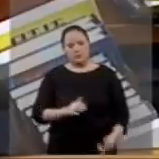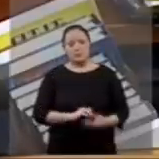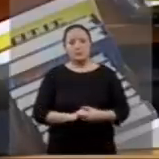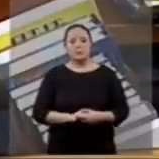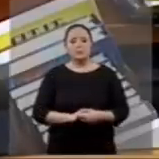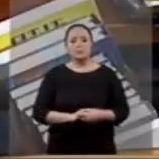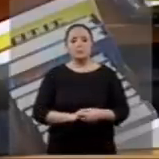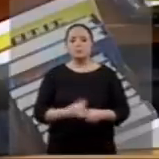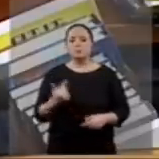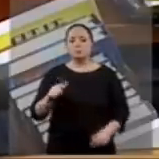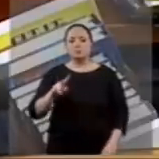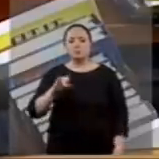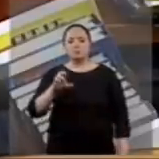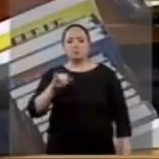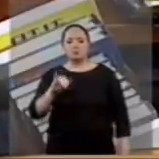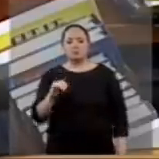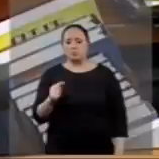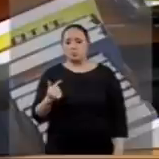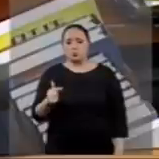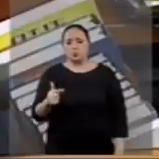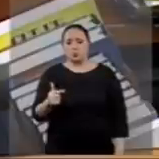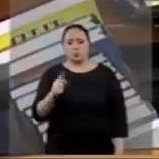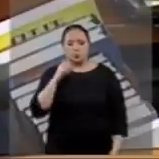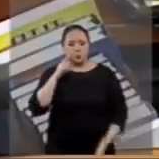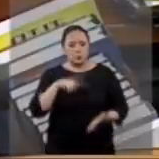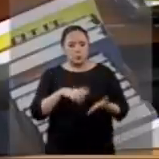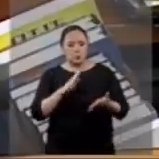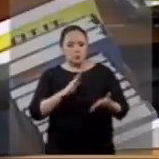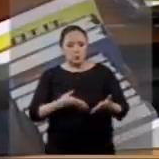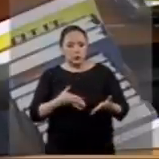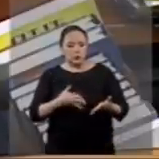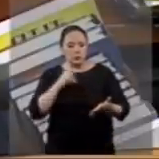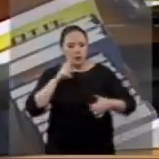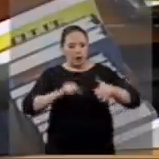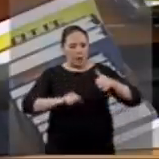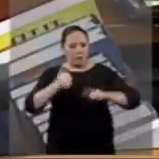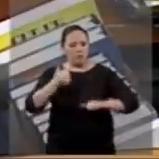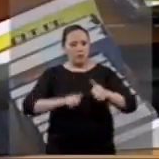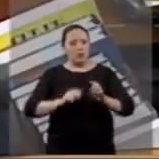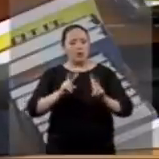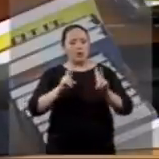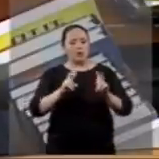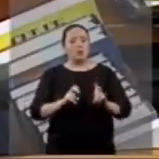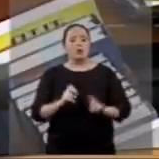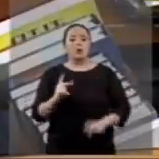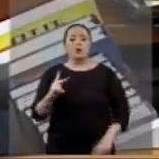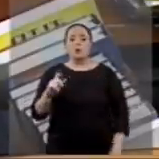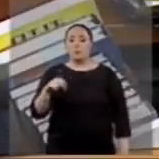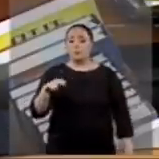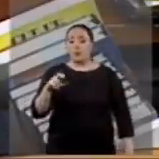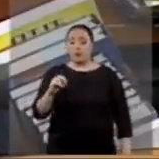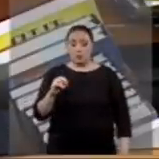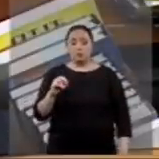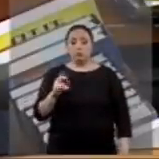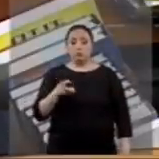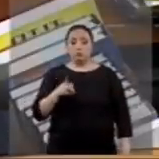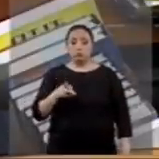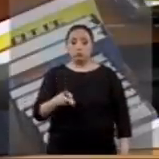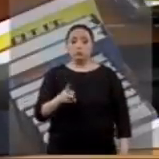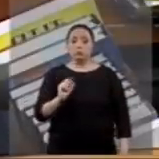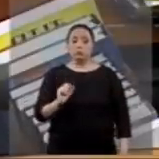Não há vício no acordo impugnado. Ao apreciar a questão, o Pleno